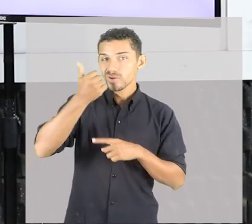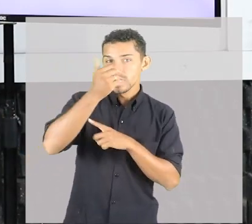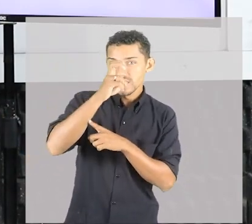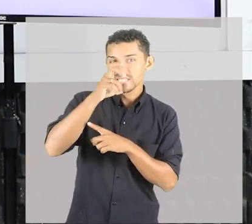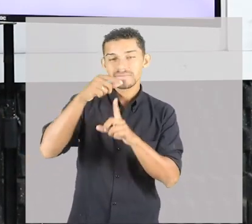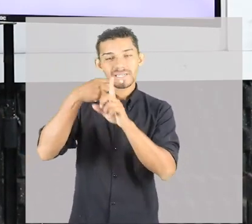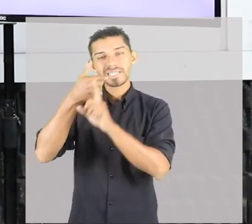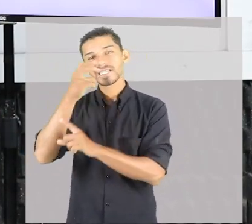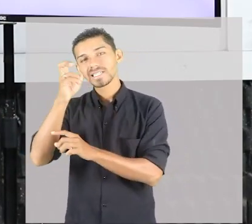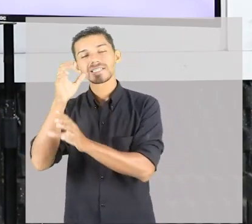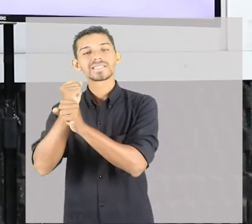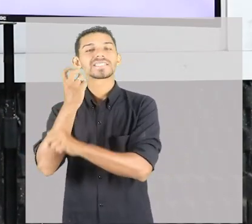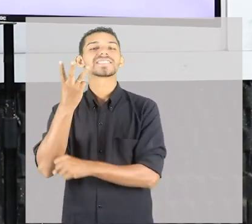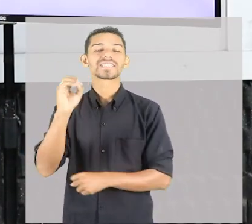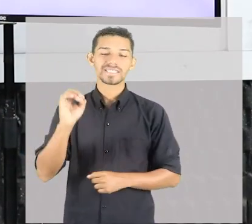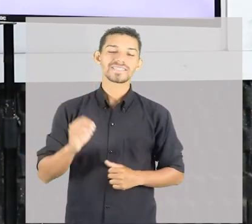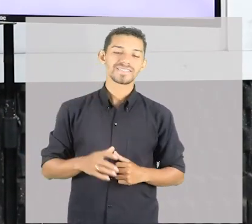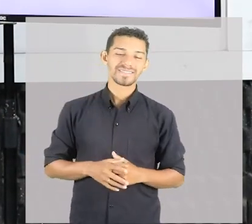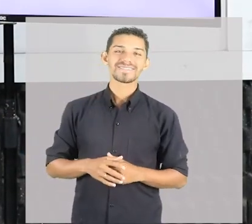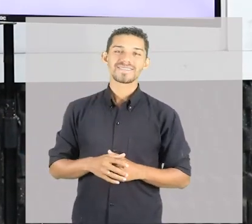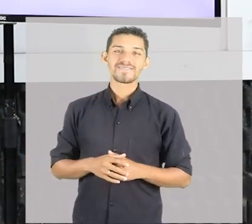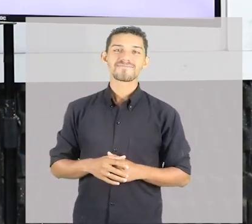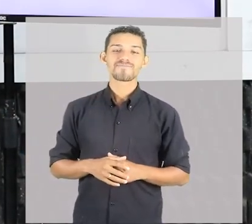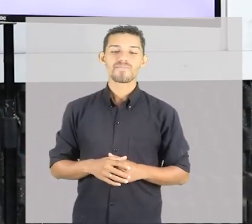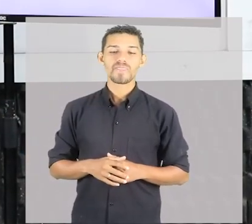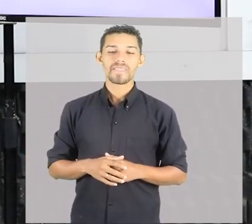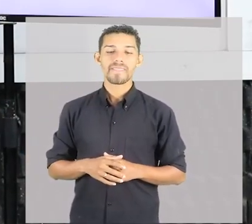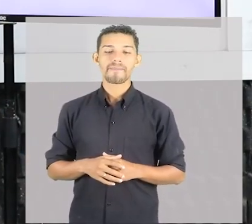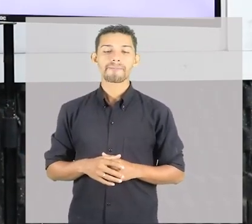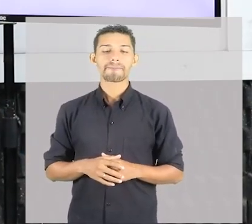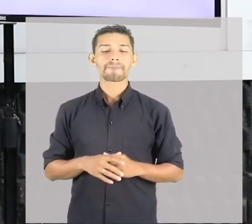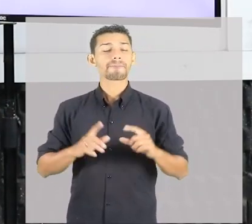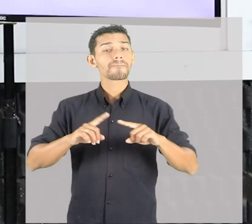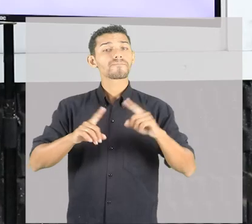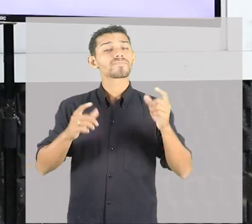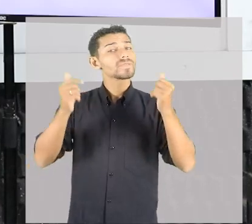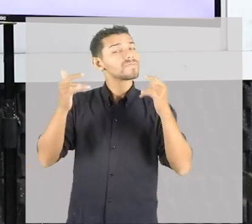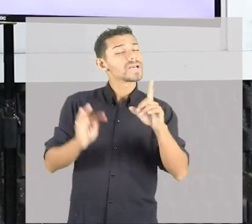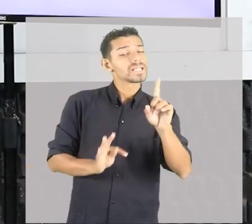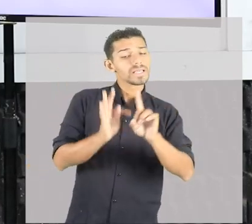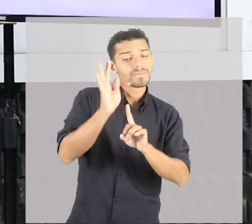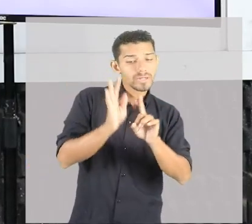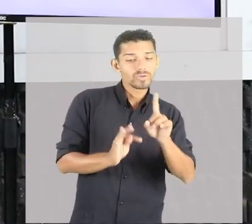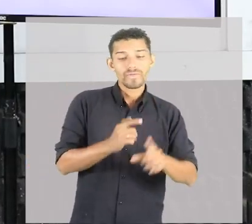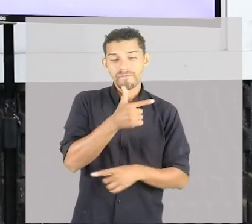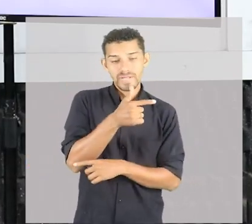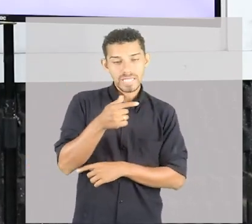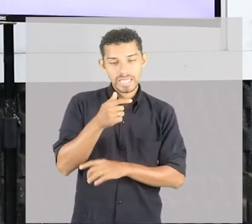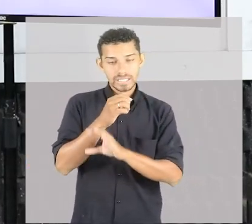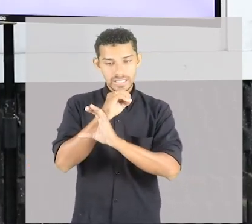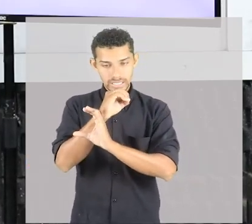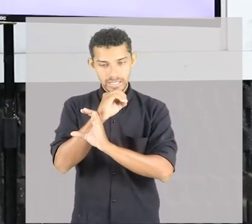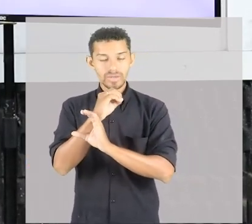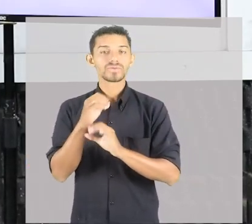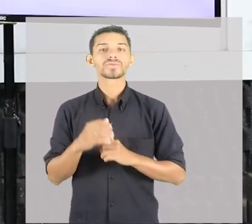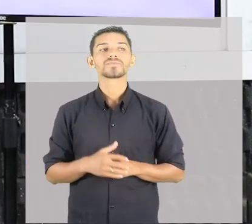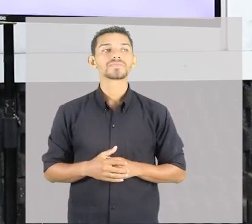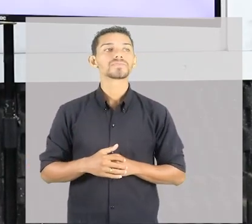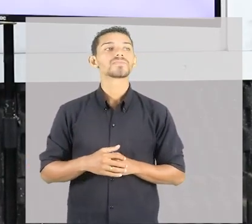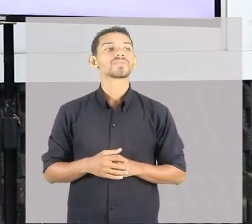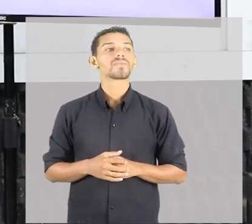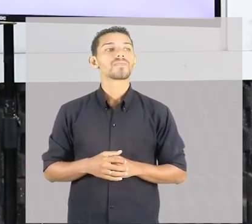Então eu tenho do ATM só que ele fala que eu tô numa temperatura de 27º aí tem um